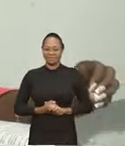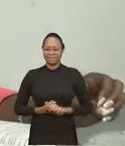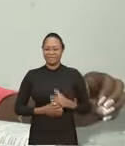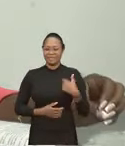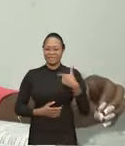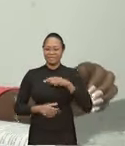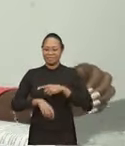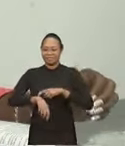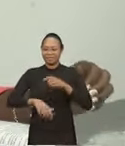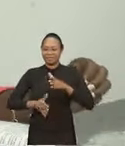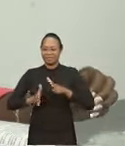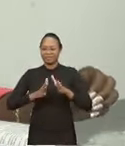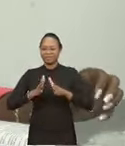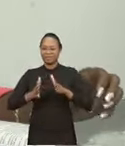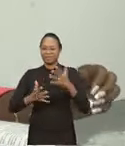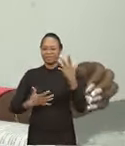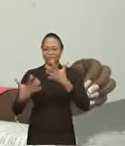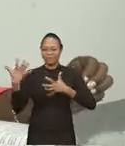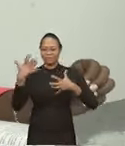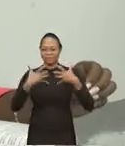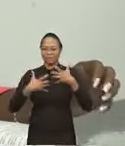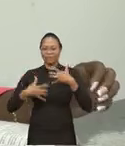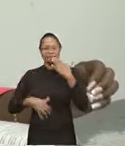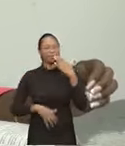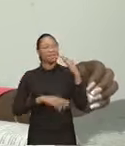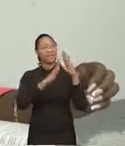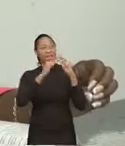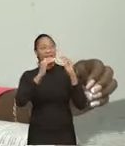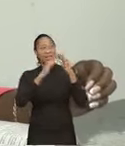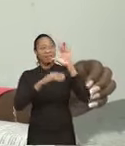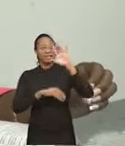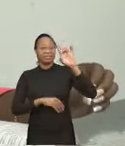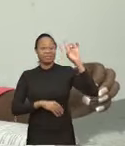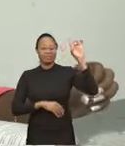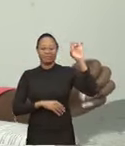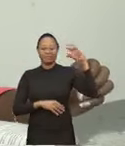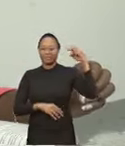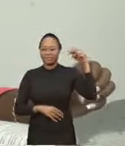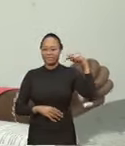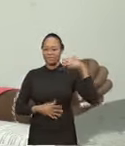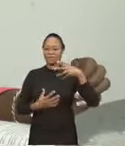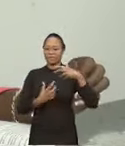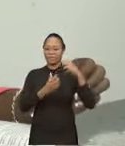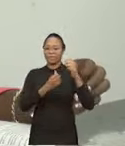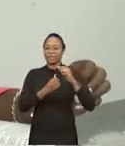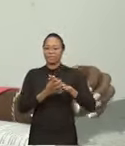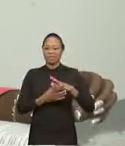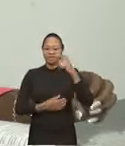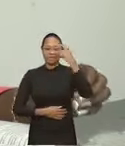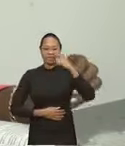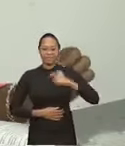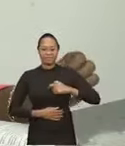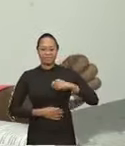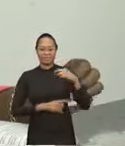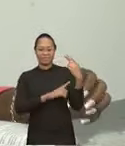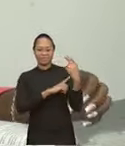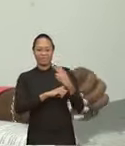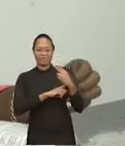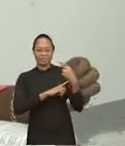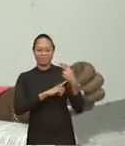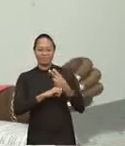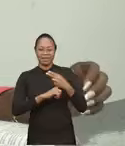ao Senhor, e Ele me ouviu. Senhor, livra a minha alma dos lábios mentirosos e da